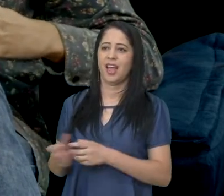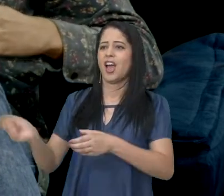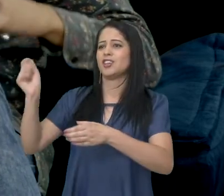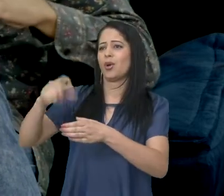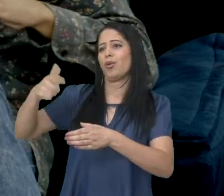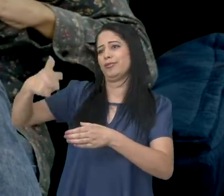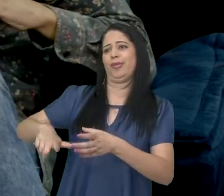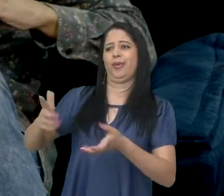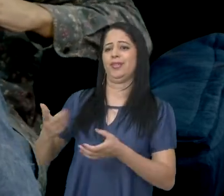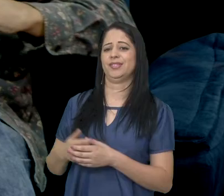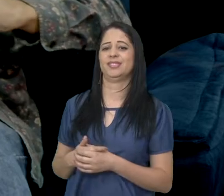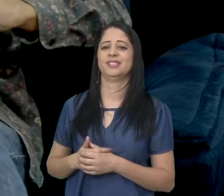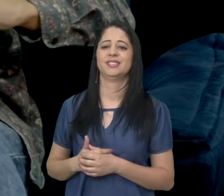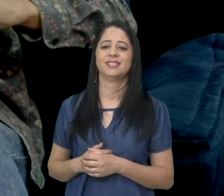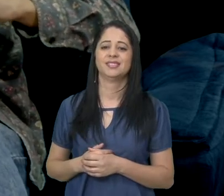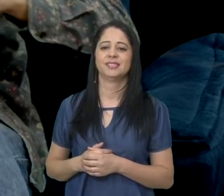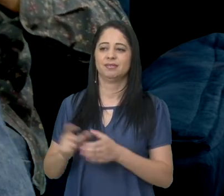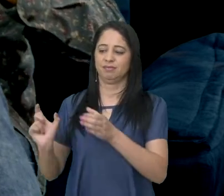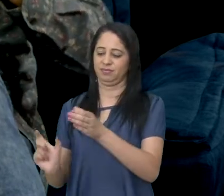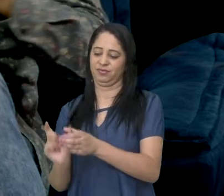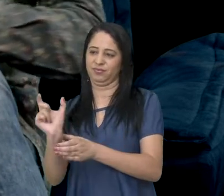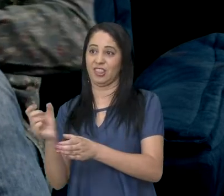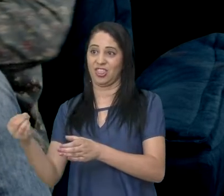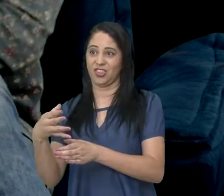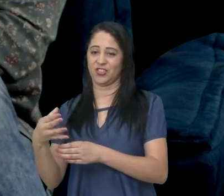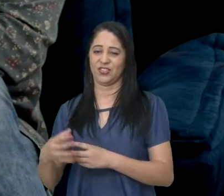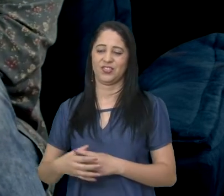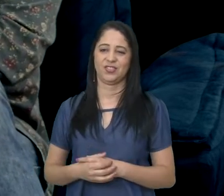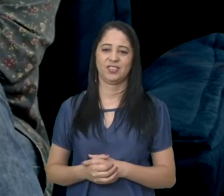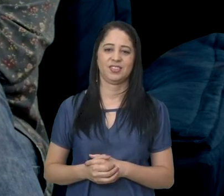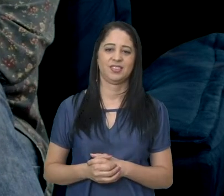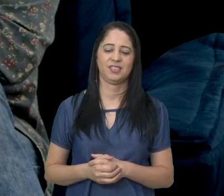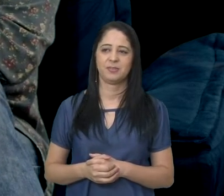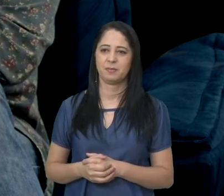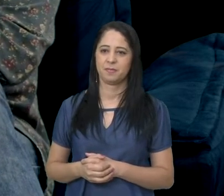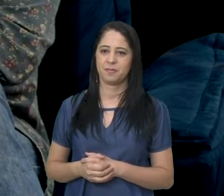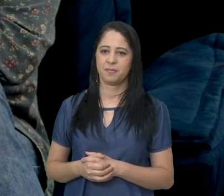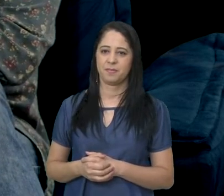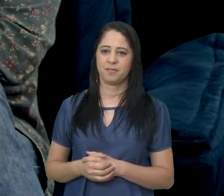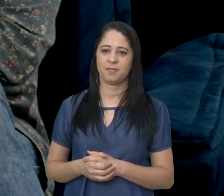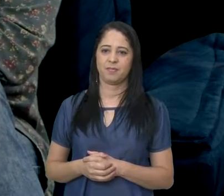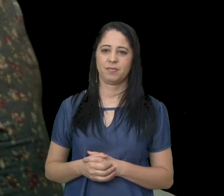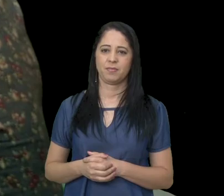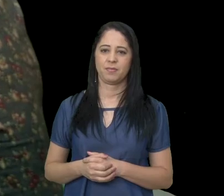gente não repetir. Vamos lá. Próximo.